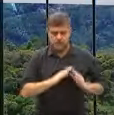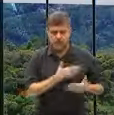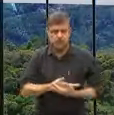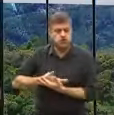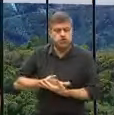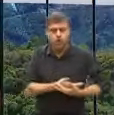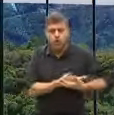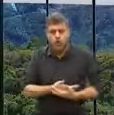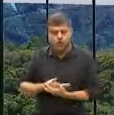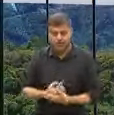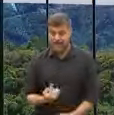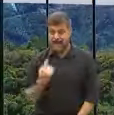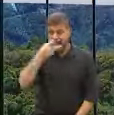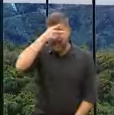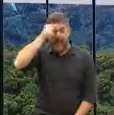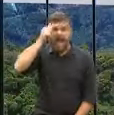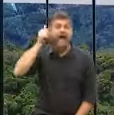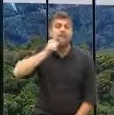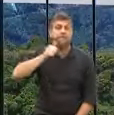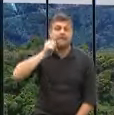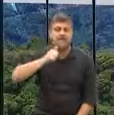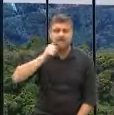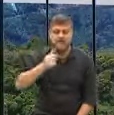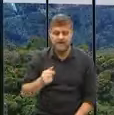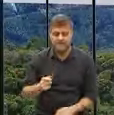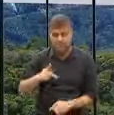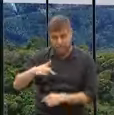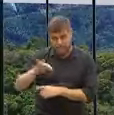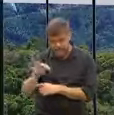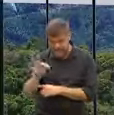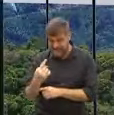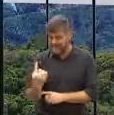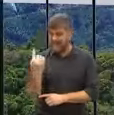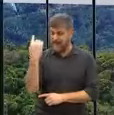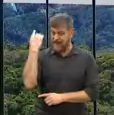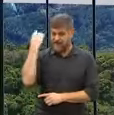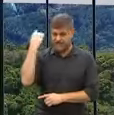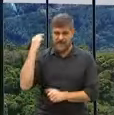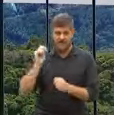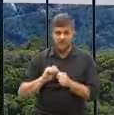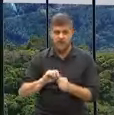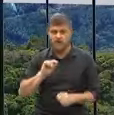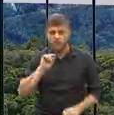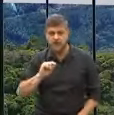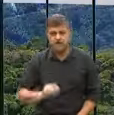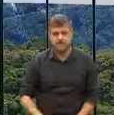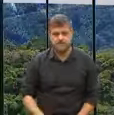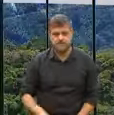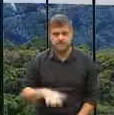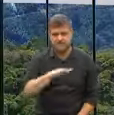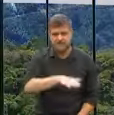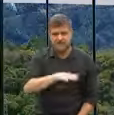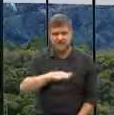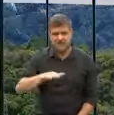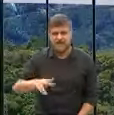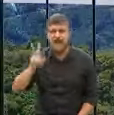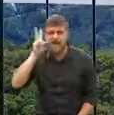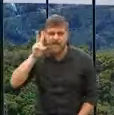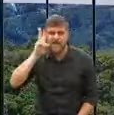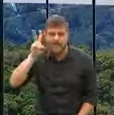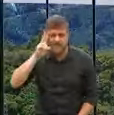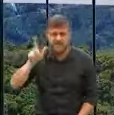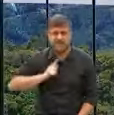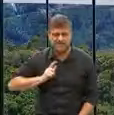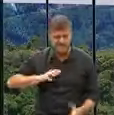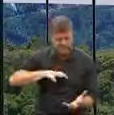E a Isalene, naquele momento, o que ela fez? Ela tirou aquelas crianças integrais, eu me lembro disso, que foi